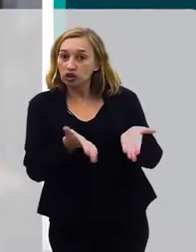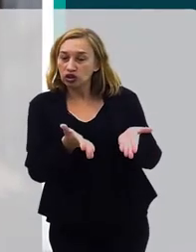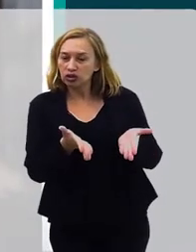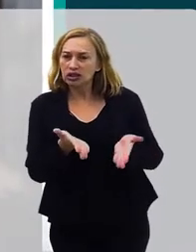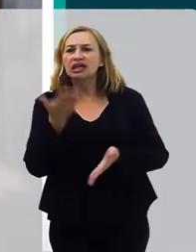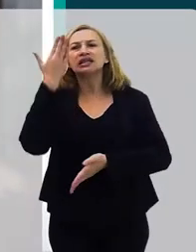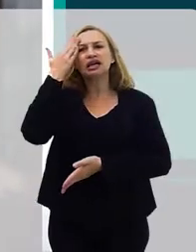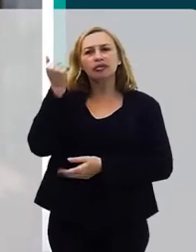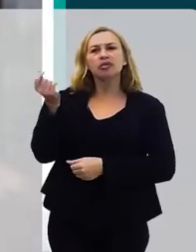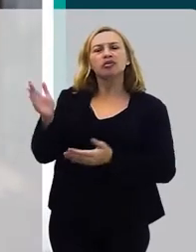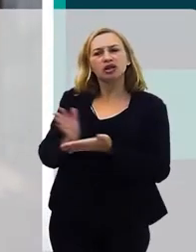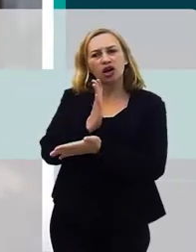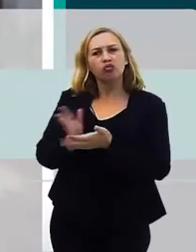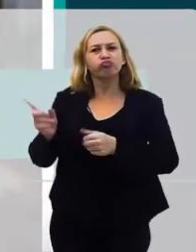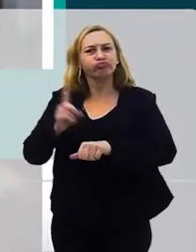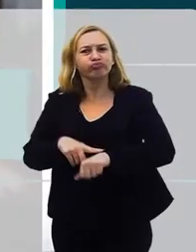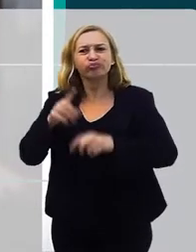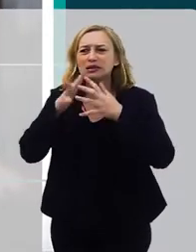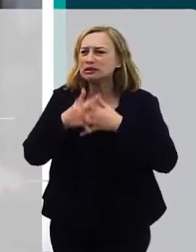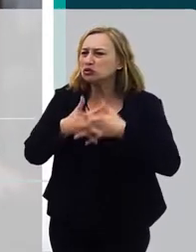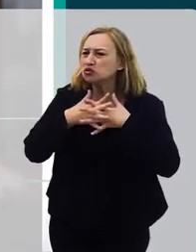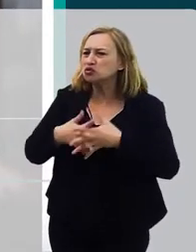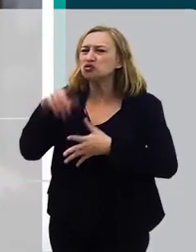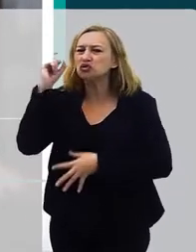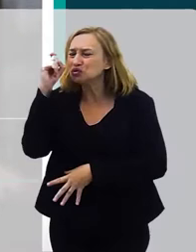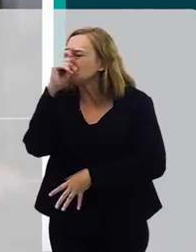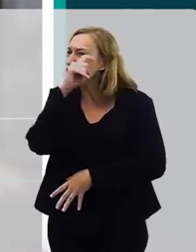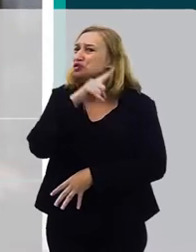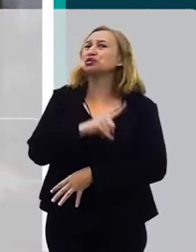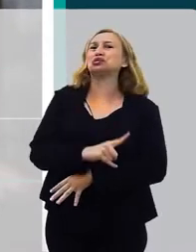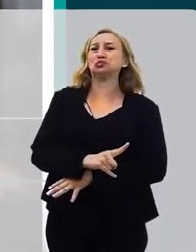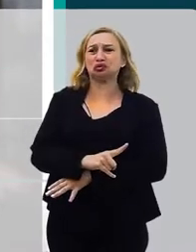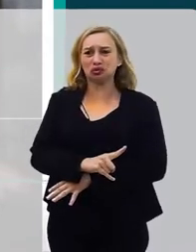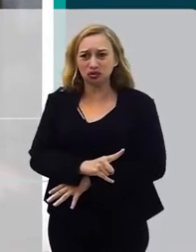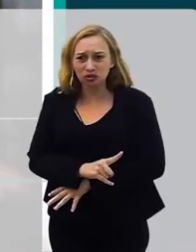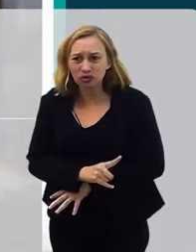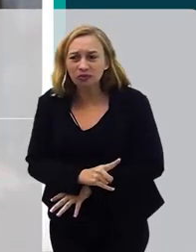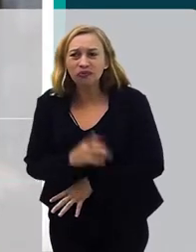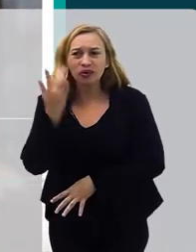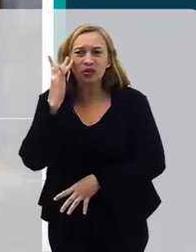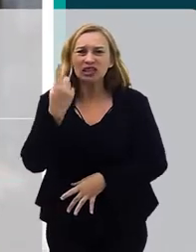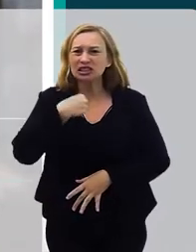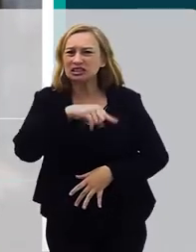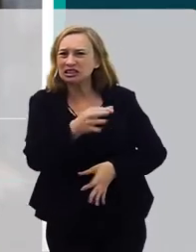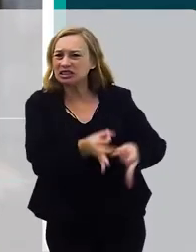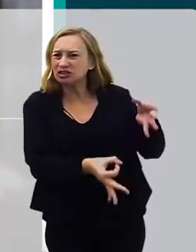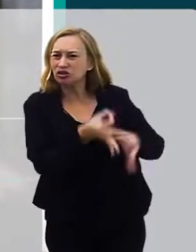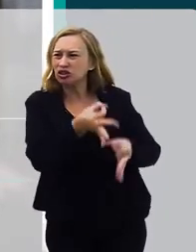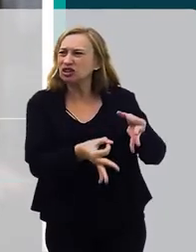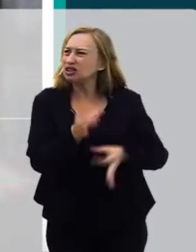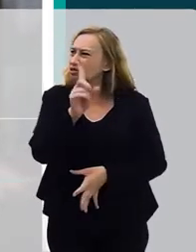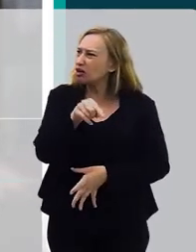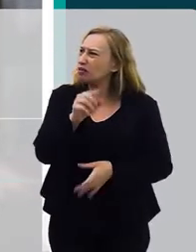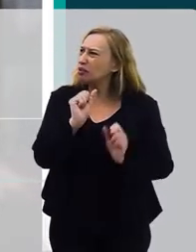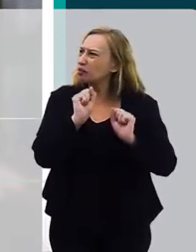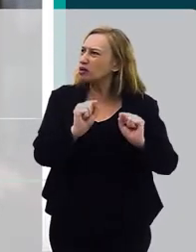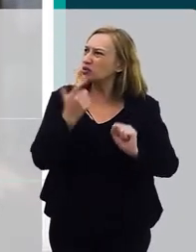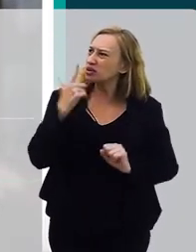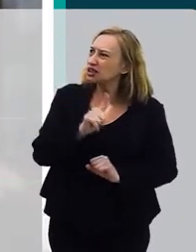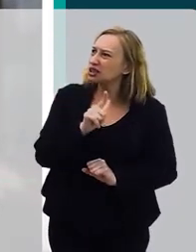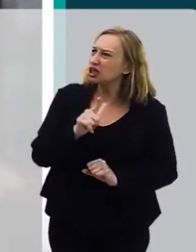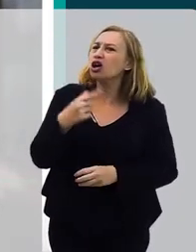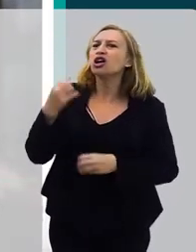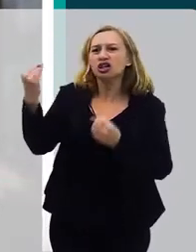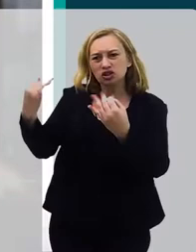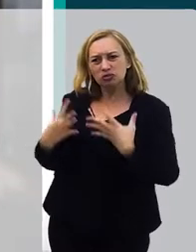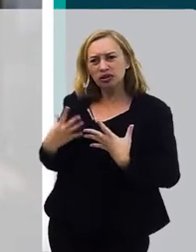há algum tempo, era bem complicado, era bastante difícil, sim, acho que tinha que entrar na justiça, não era, para poder conseguir.